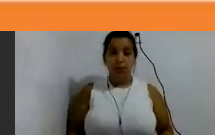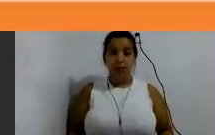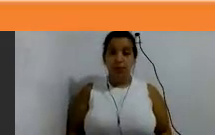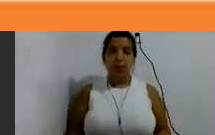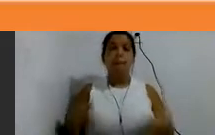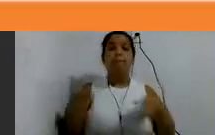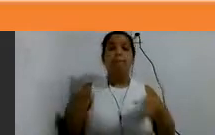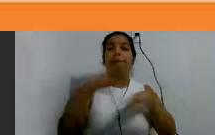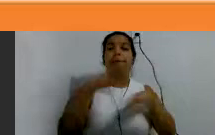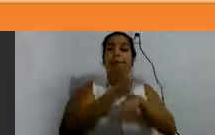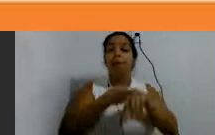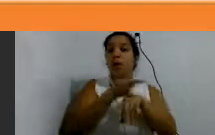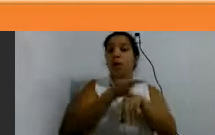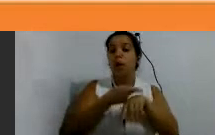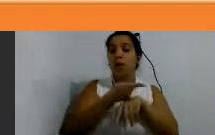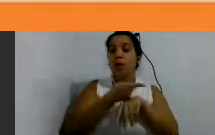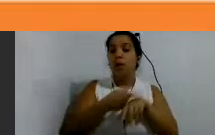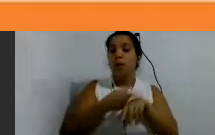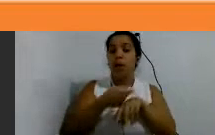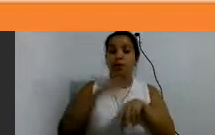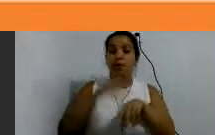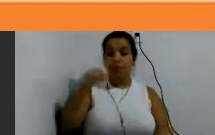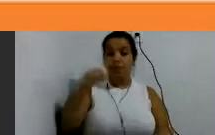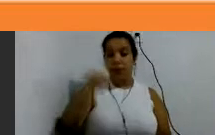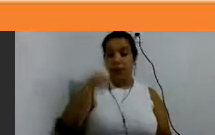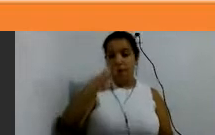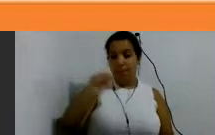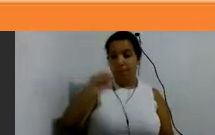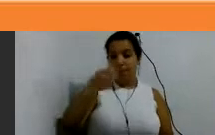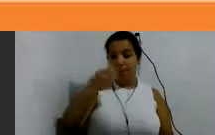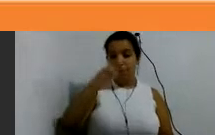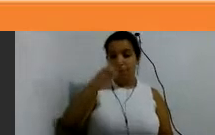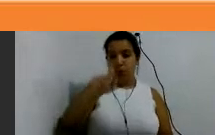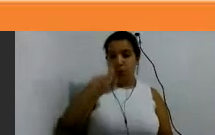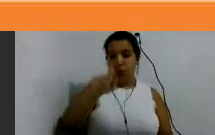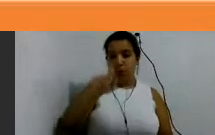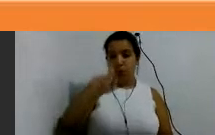quê? Forma mastigota e dentro de célula mononuclear.